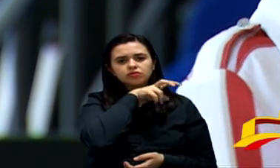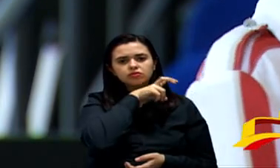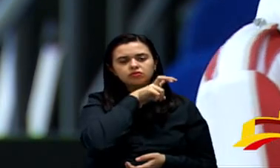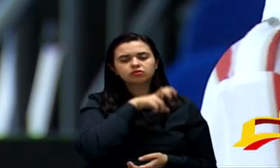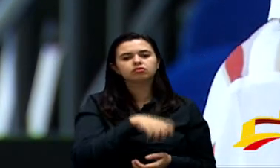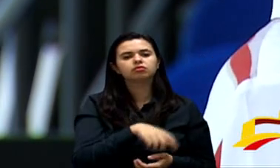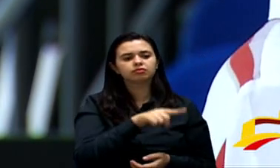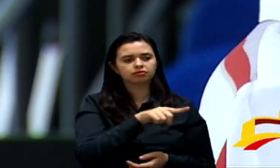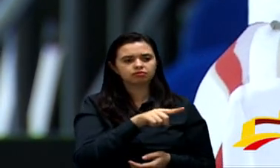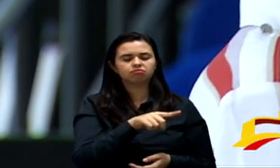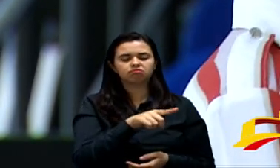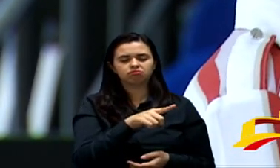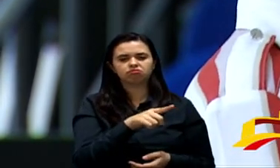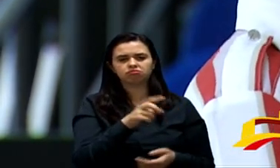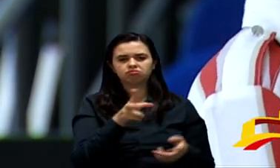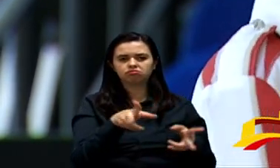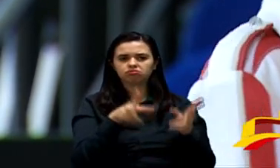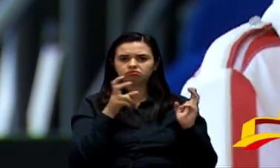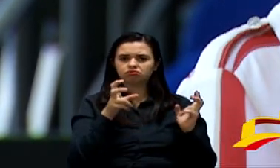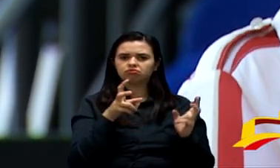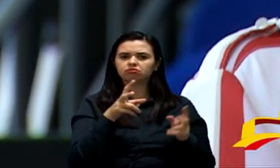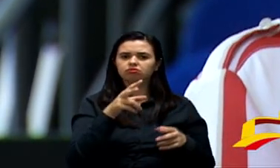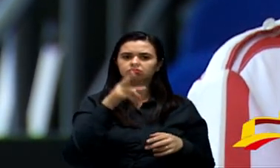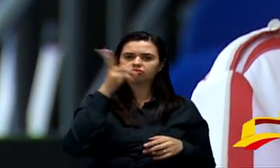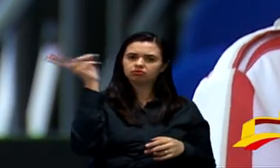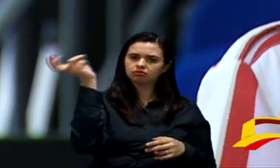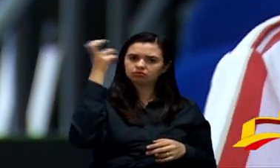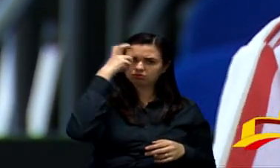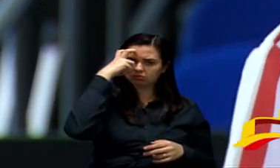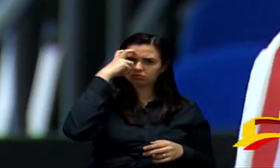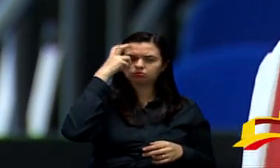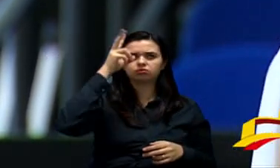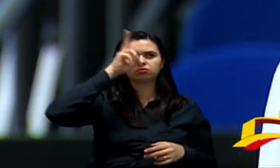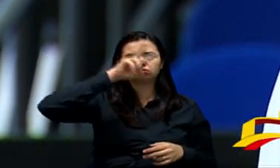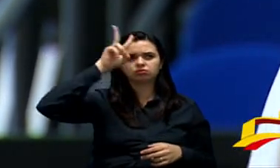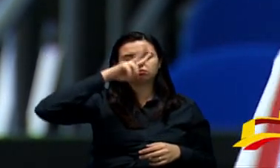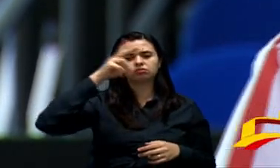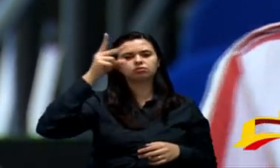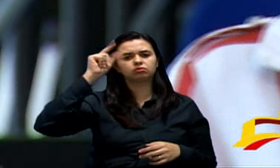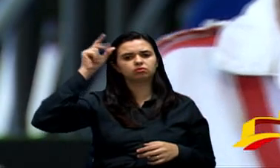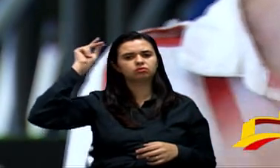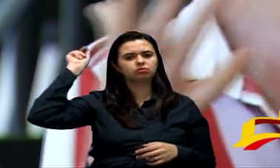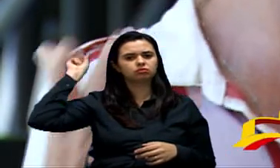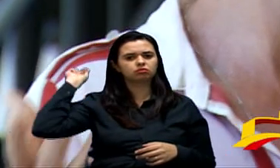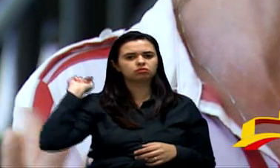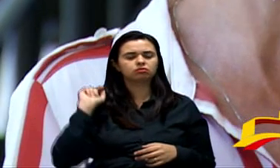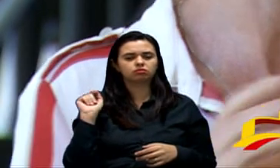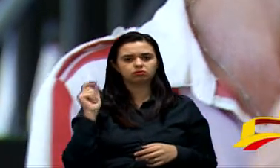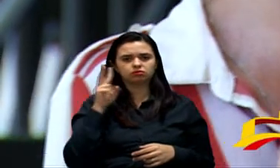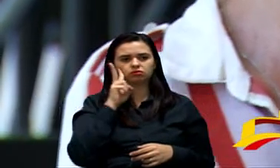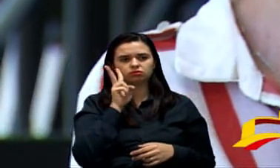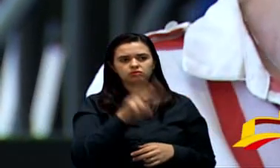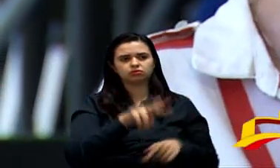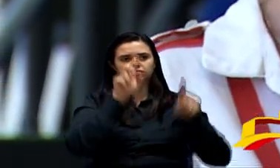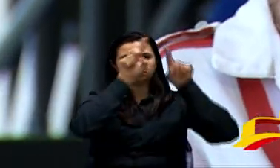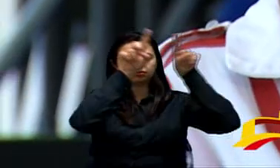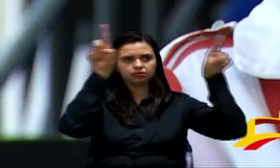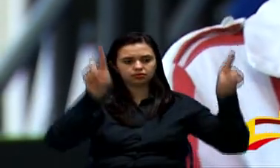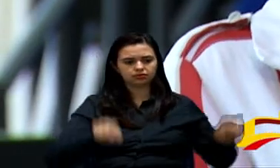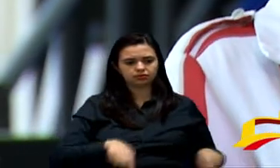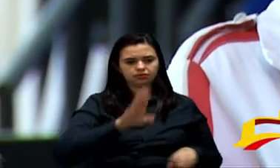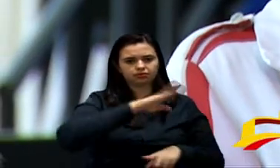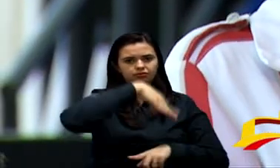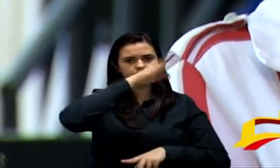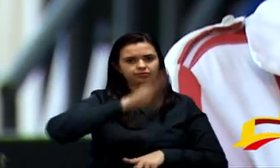importantes, traz um resgate histórico para o nosso país. Se for ver, as imagens são pintadas, né, nos